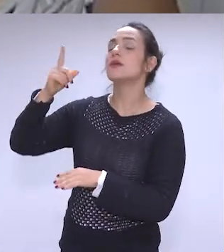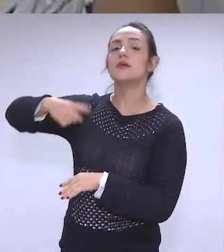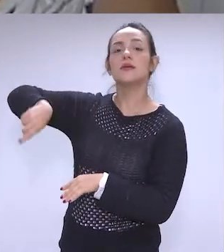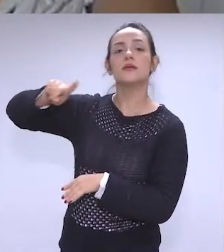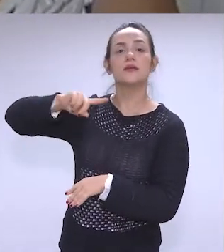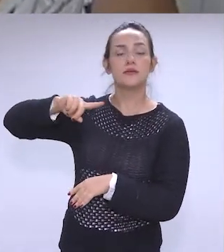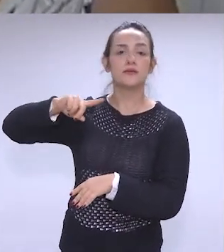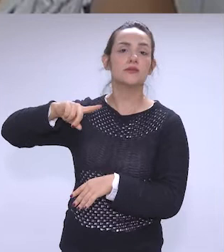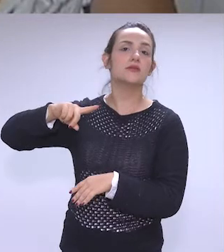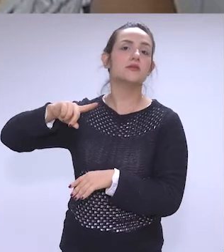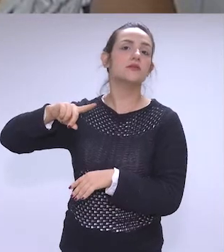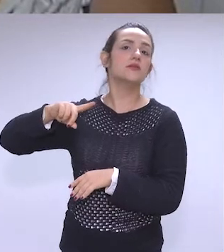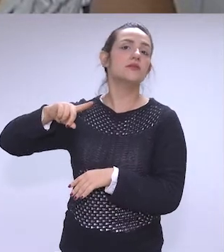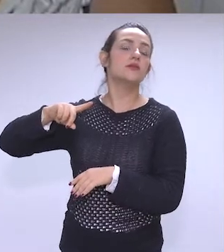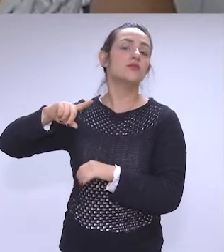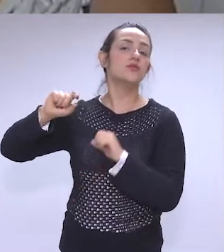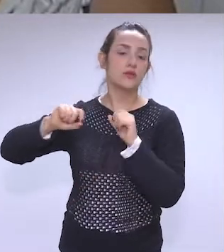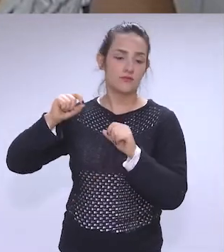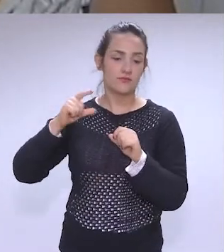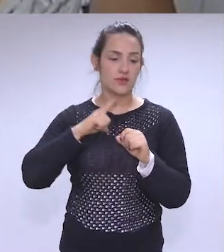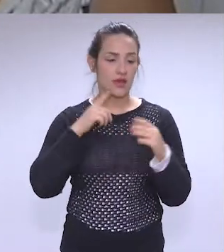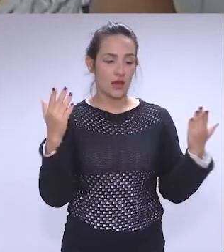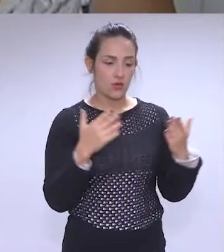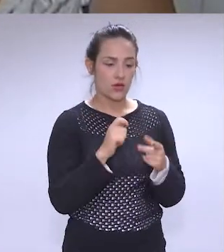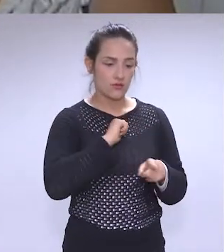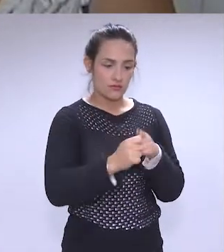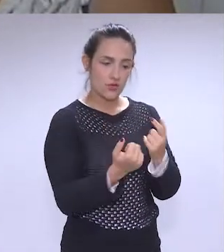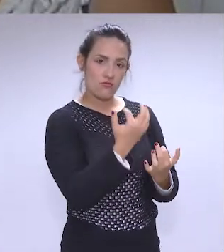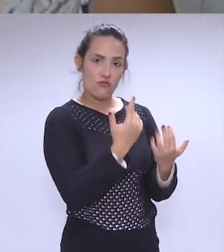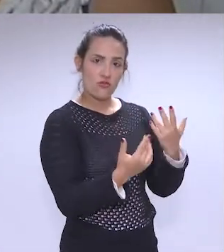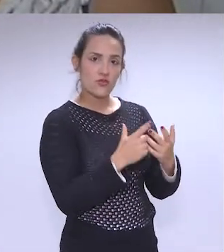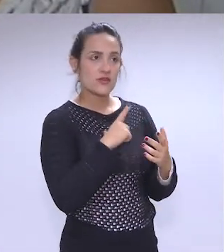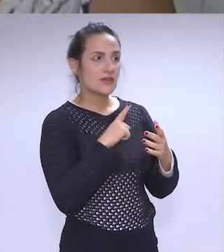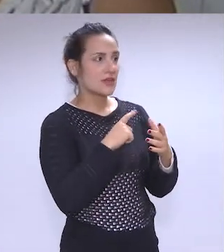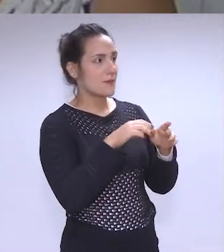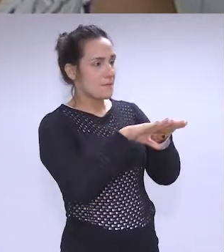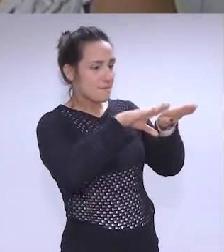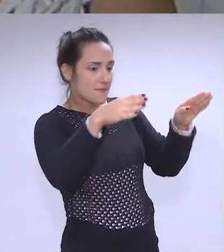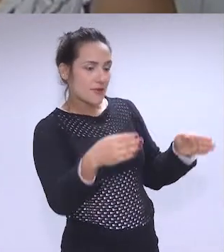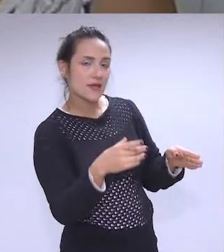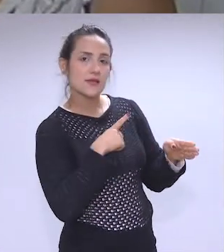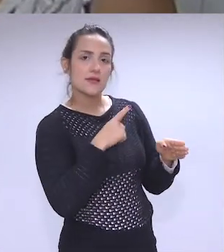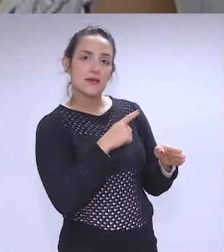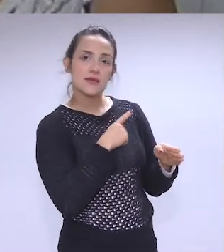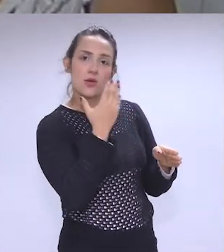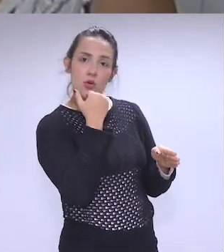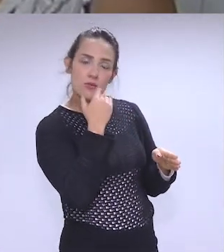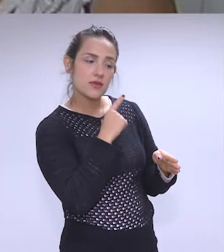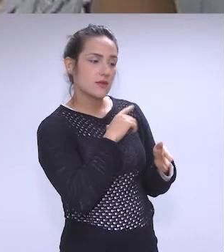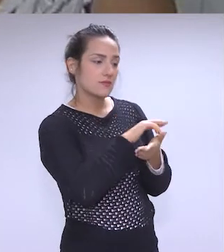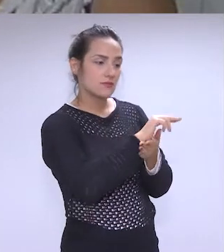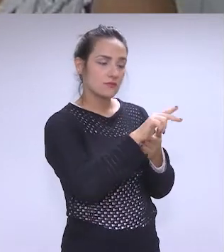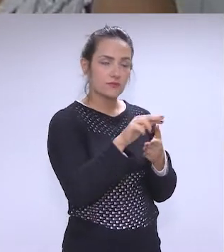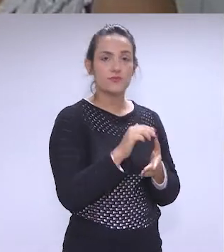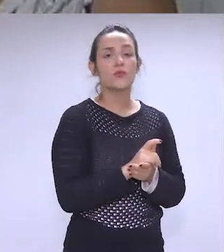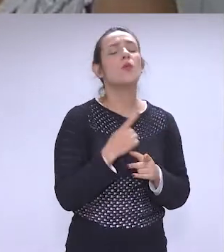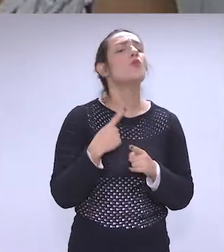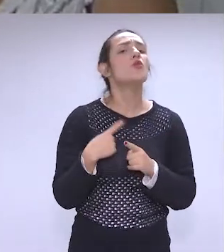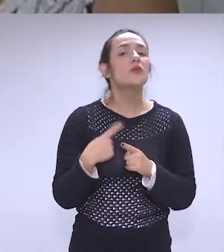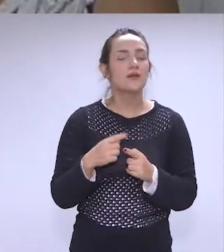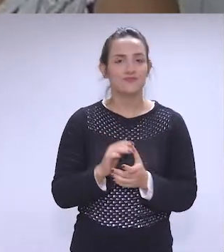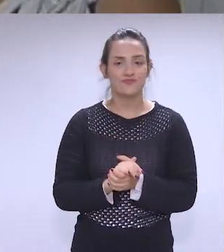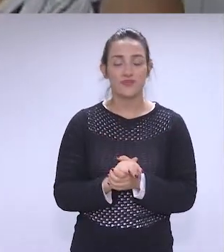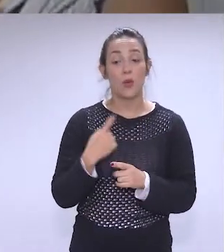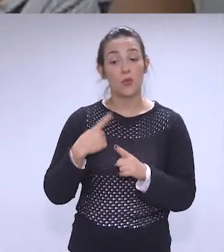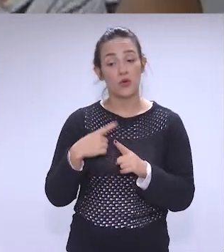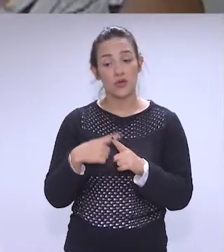cozinha industrial. E para quê? Daqui nasceu o projeto Gerando Amor, para resolver uma situação muito séria que